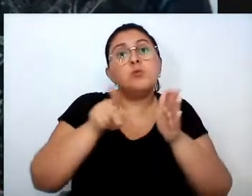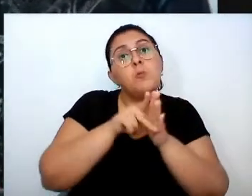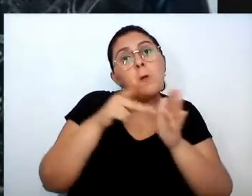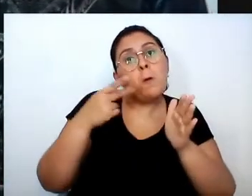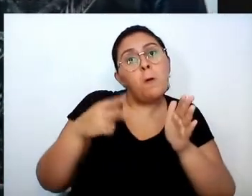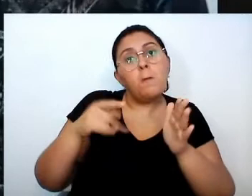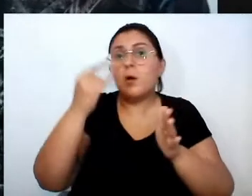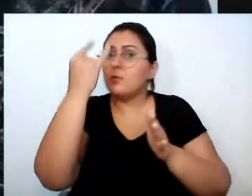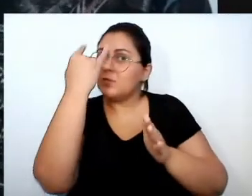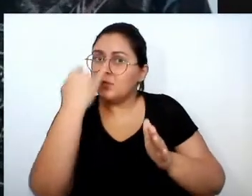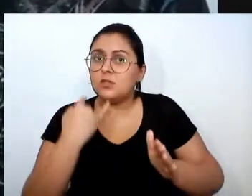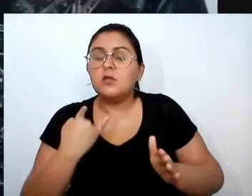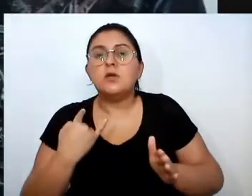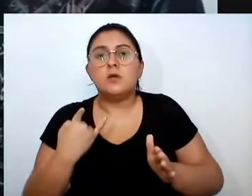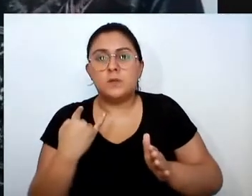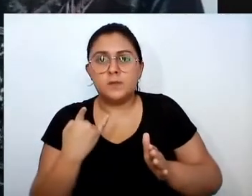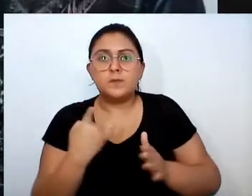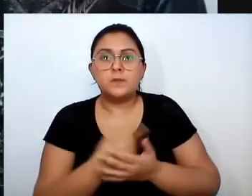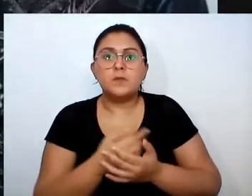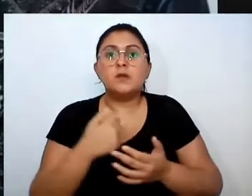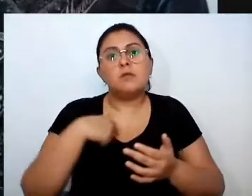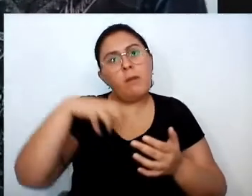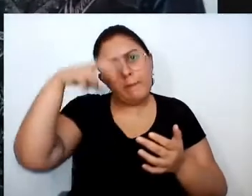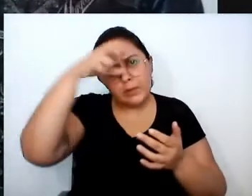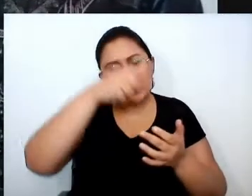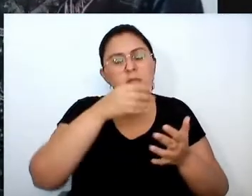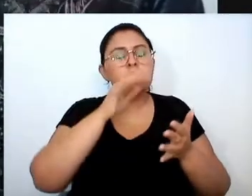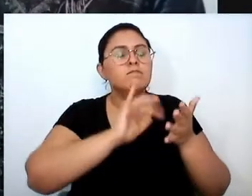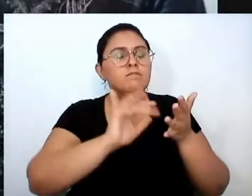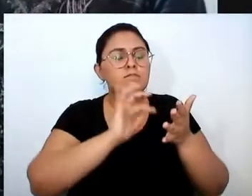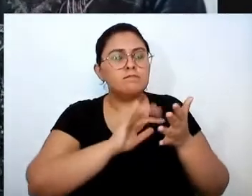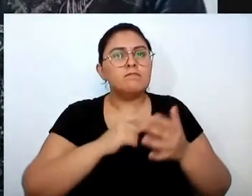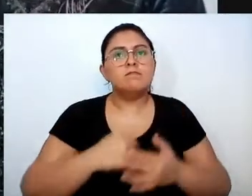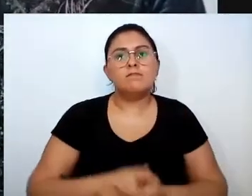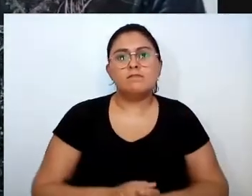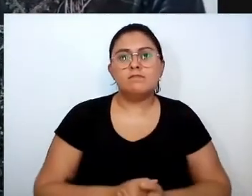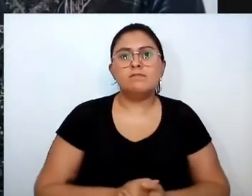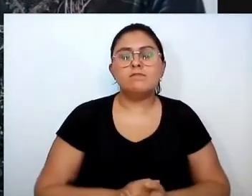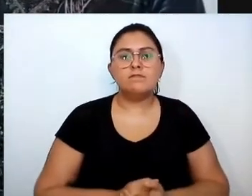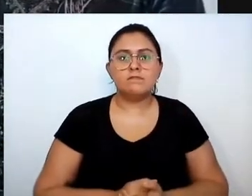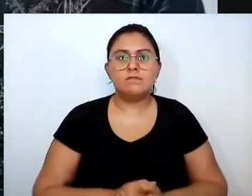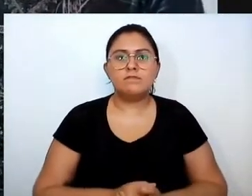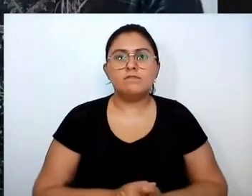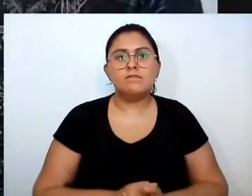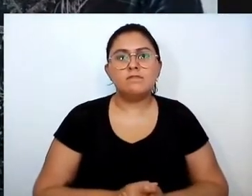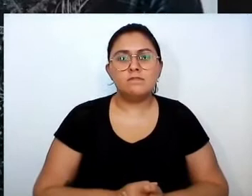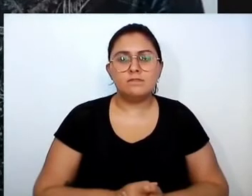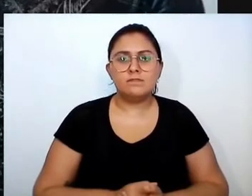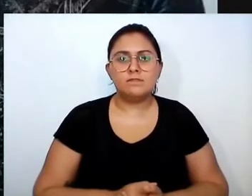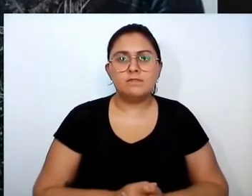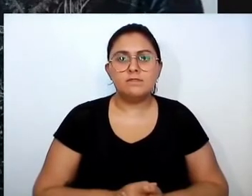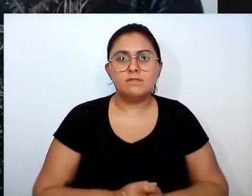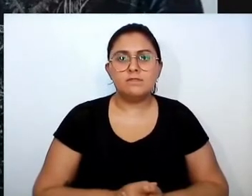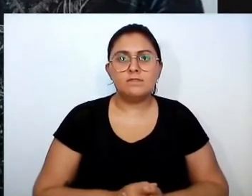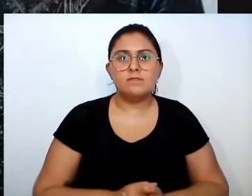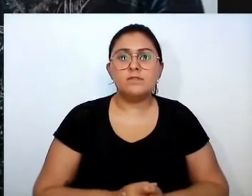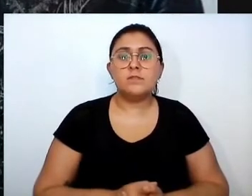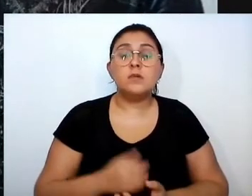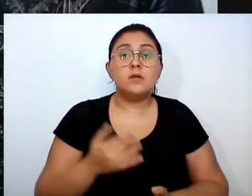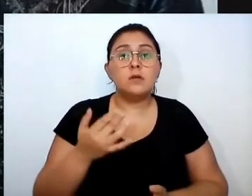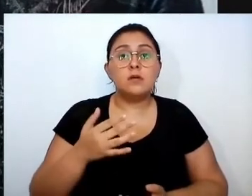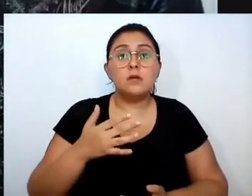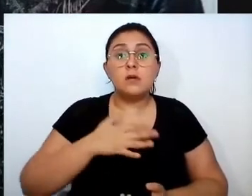que é o Instituto de Educação e Reabilitação de Cegos. E eu fui alfabetizado em Braille. E isso, para